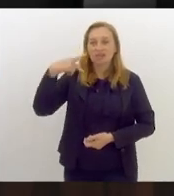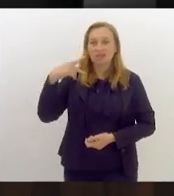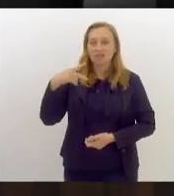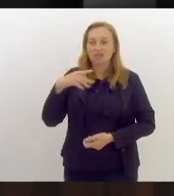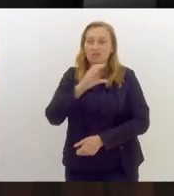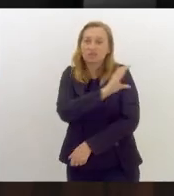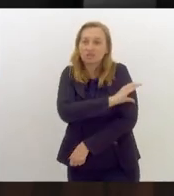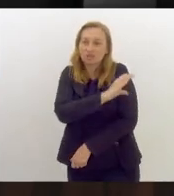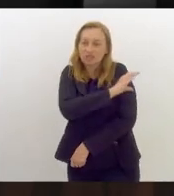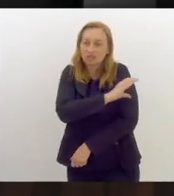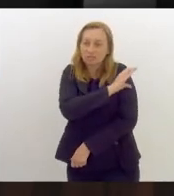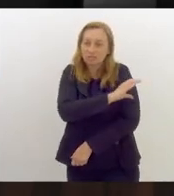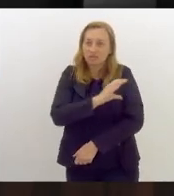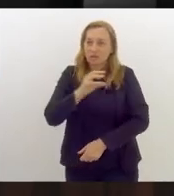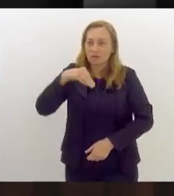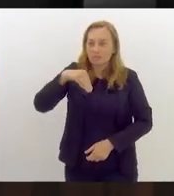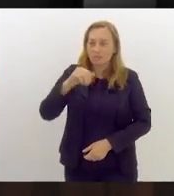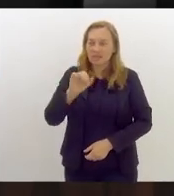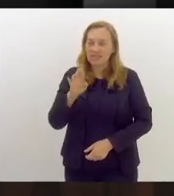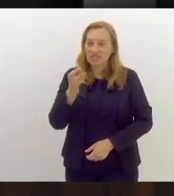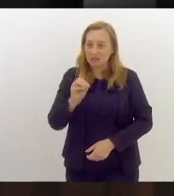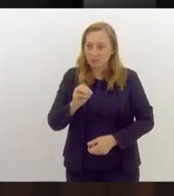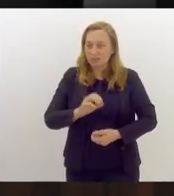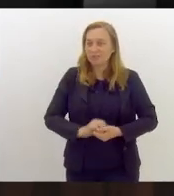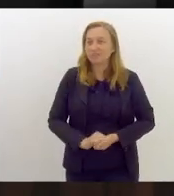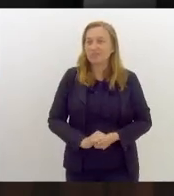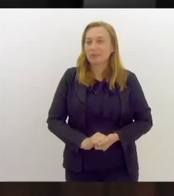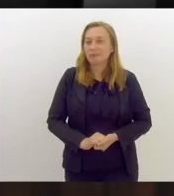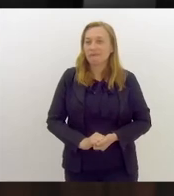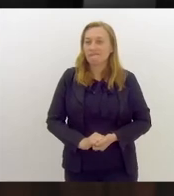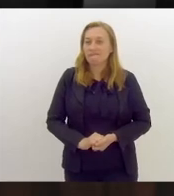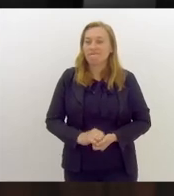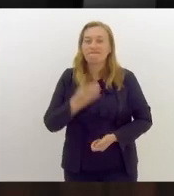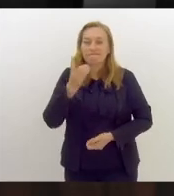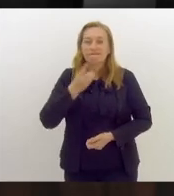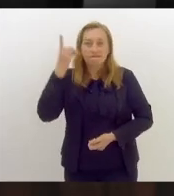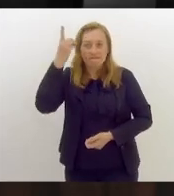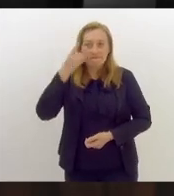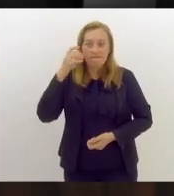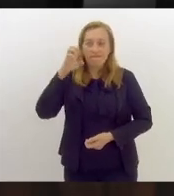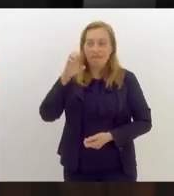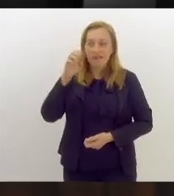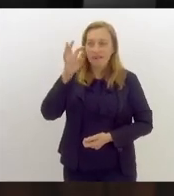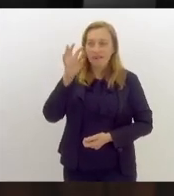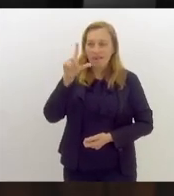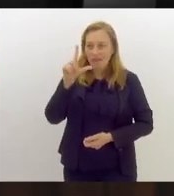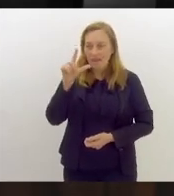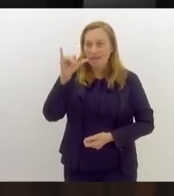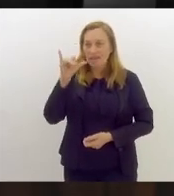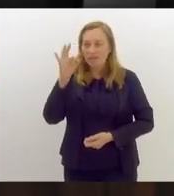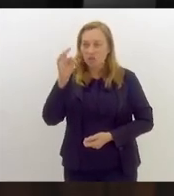Marcelo perfil o deputado Wellington José